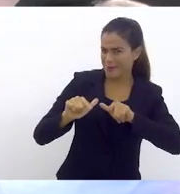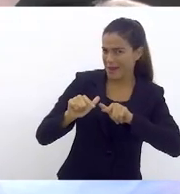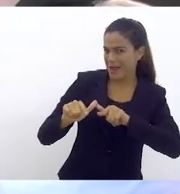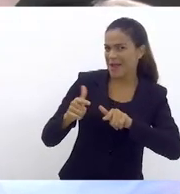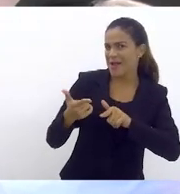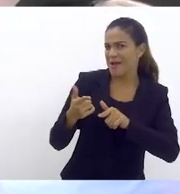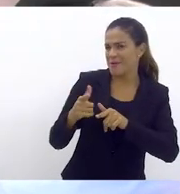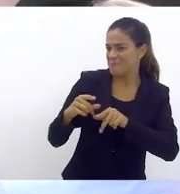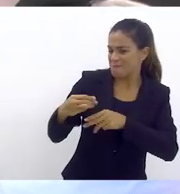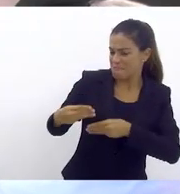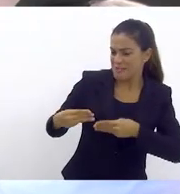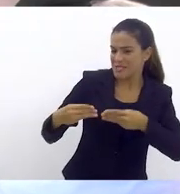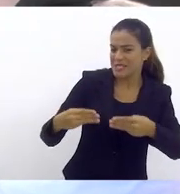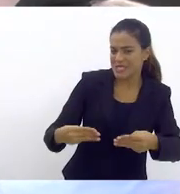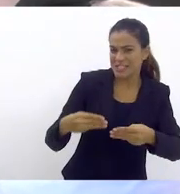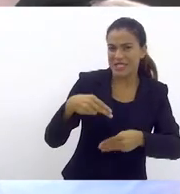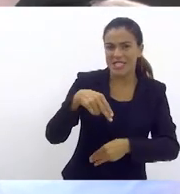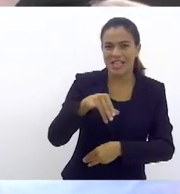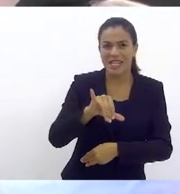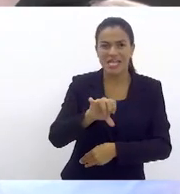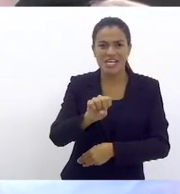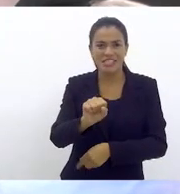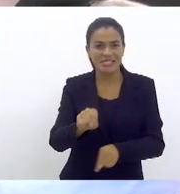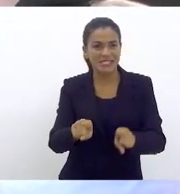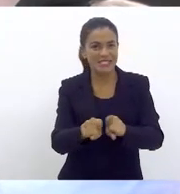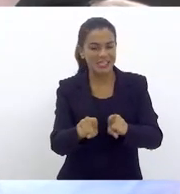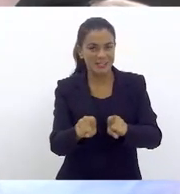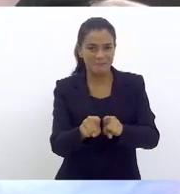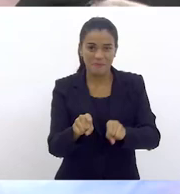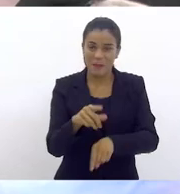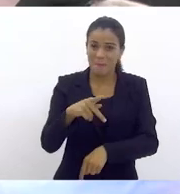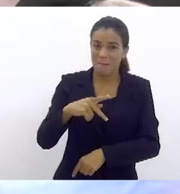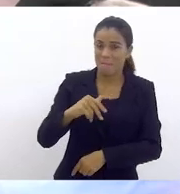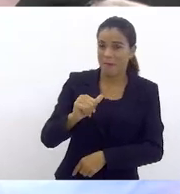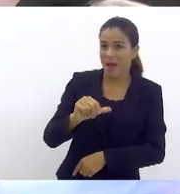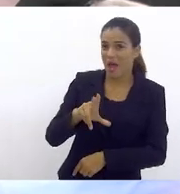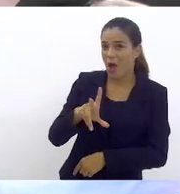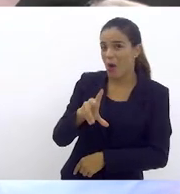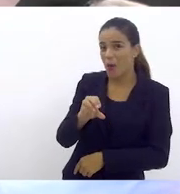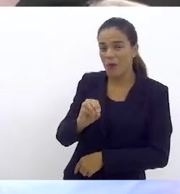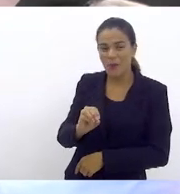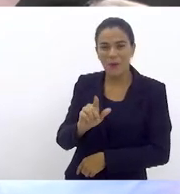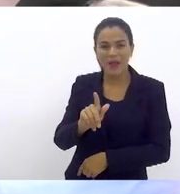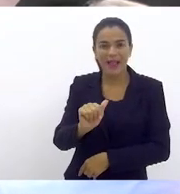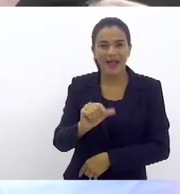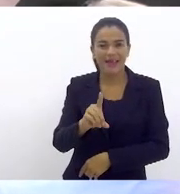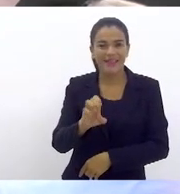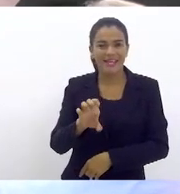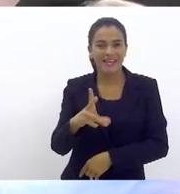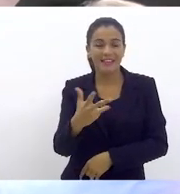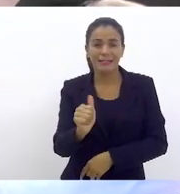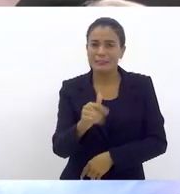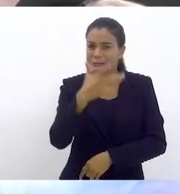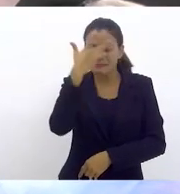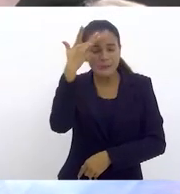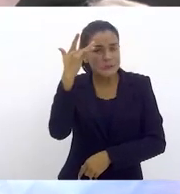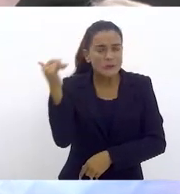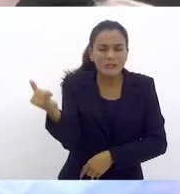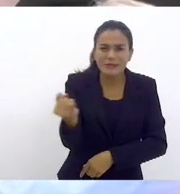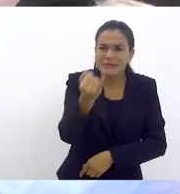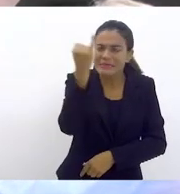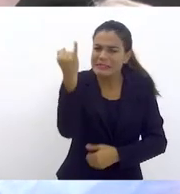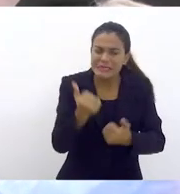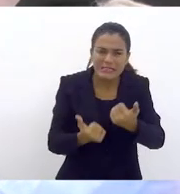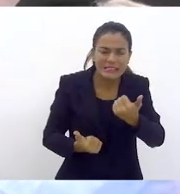temporão da ministra Nísia do Paulo Gadelha e de tanta gente que tá trazendo contribuições tão importantes